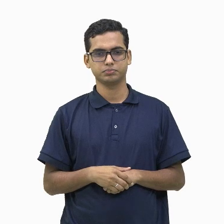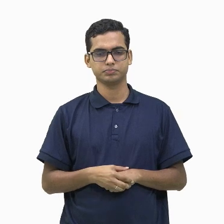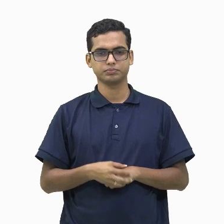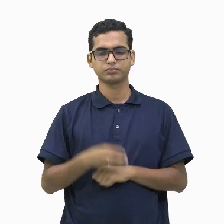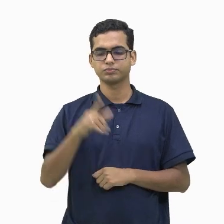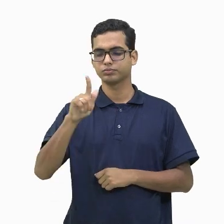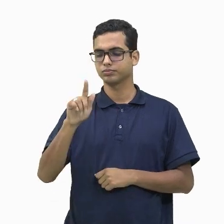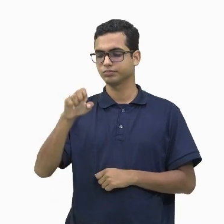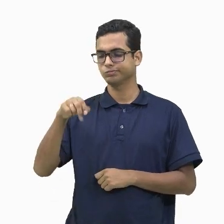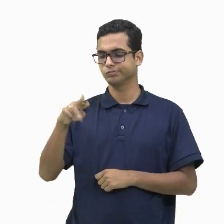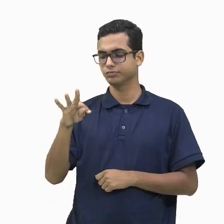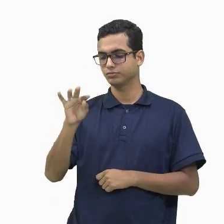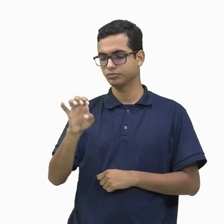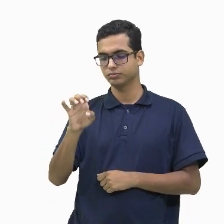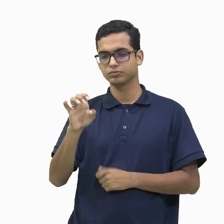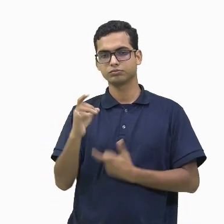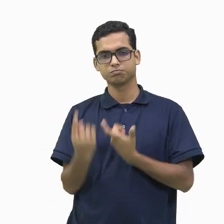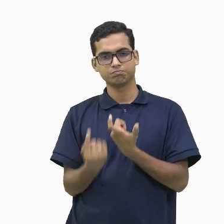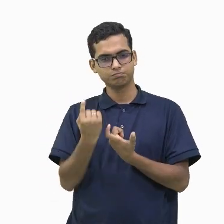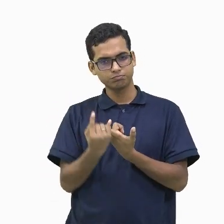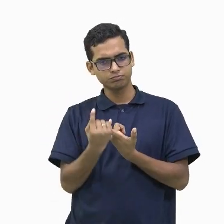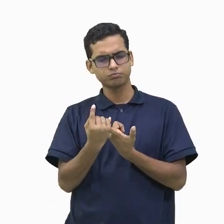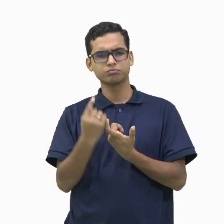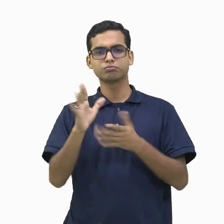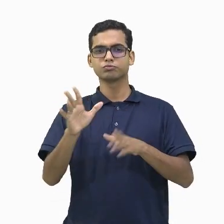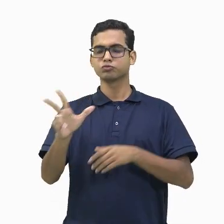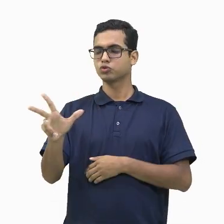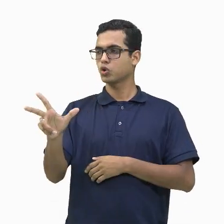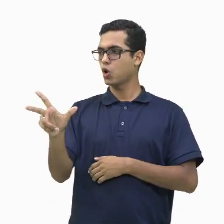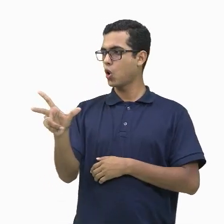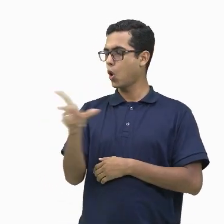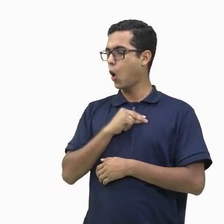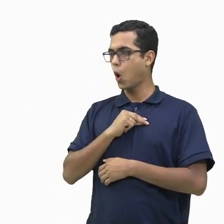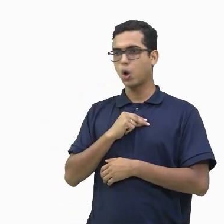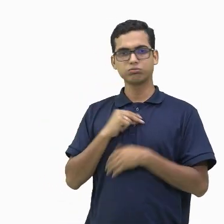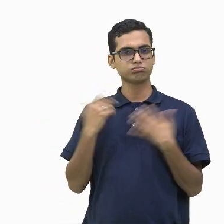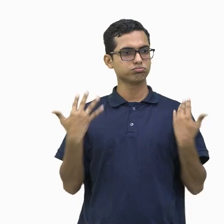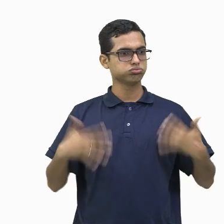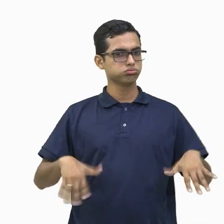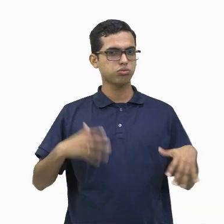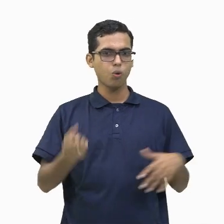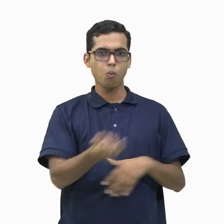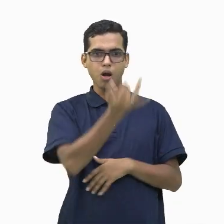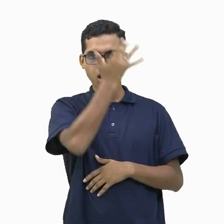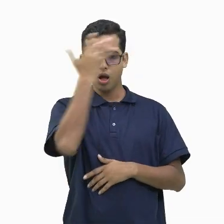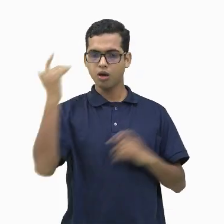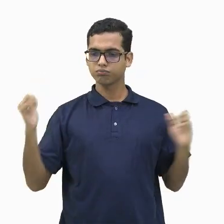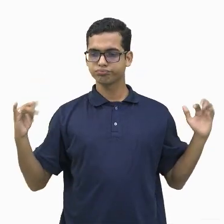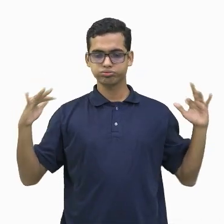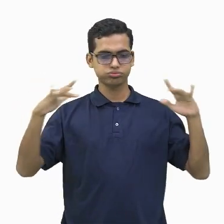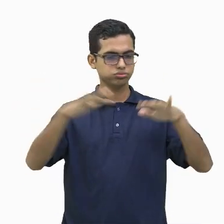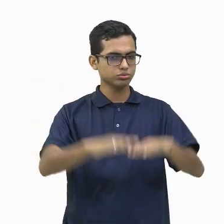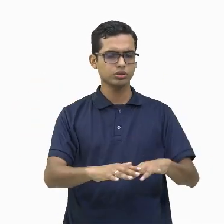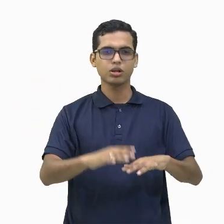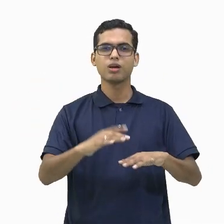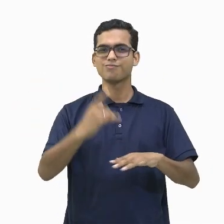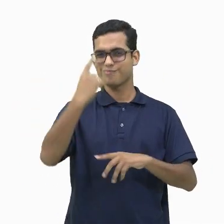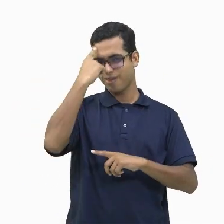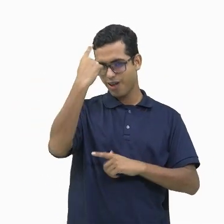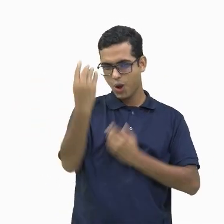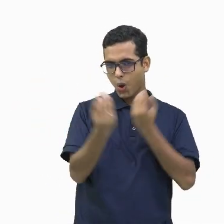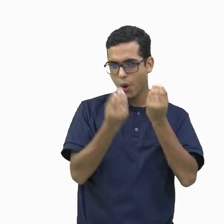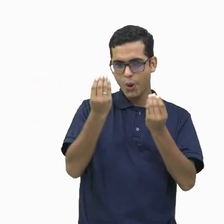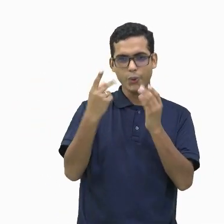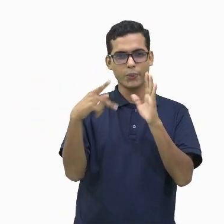singular. Mas a palavra, quando eu digo, nossa, gente, quanta gente, já vem uma ideia de muitas pessoas. Mas a